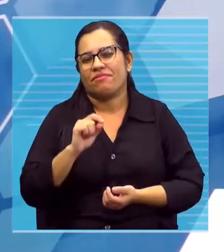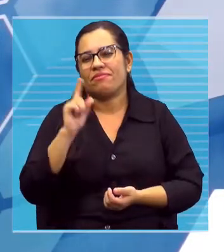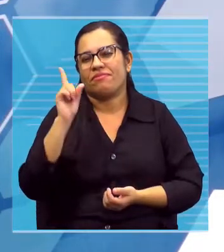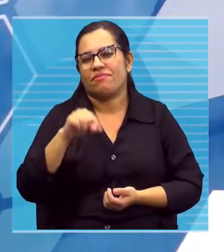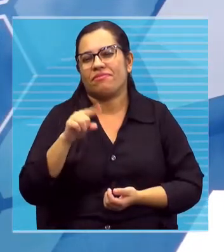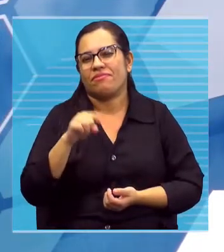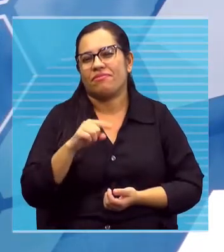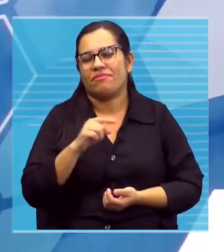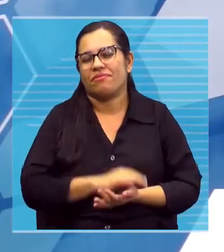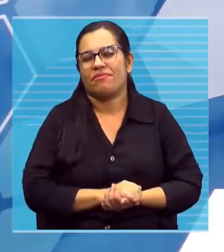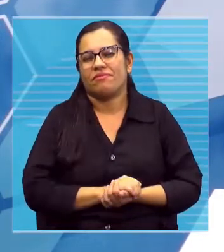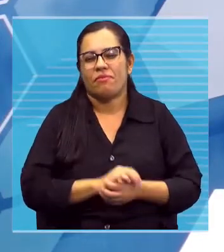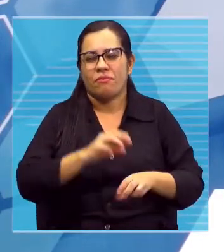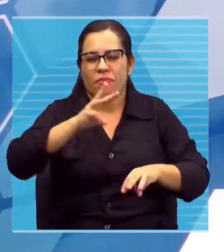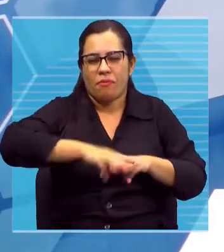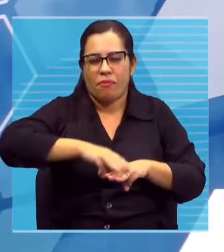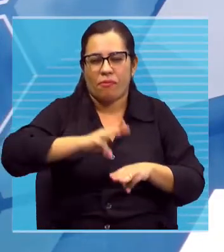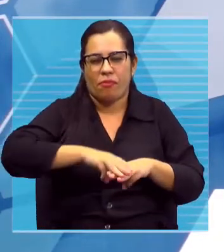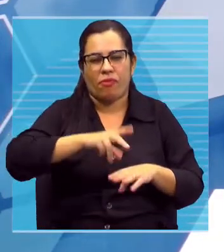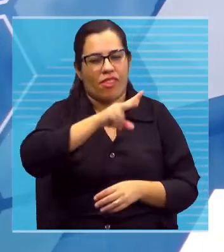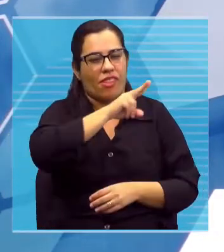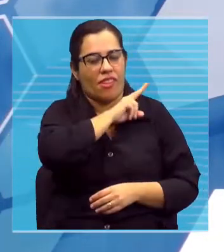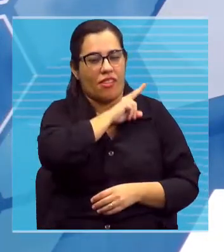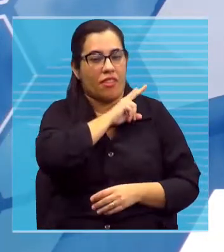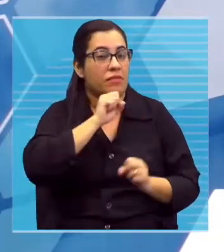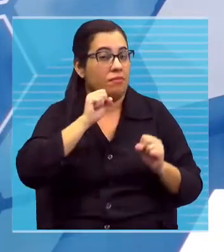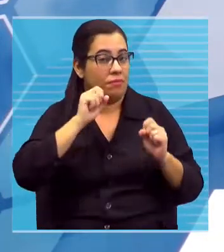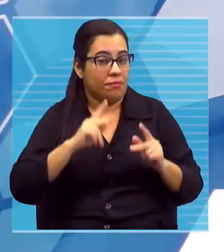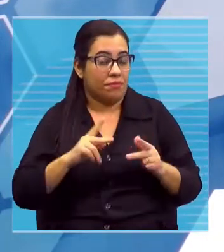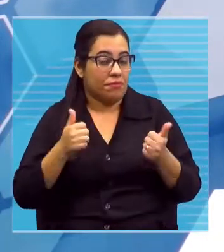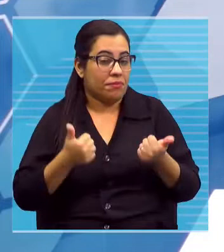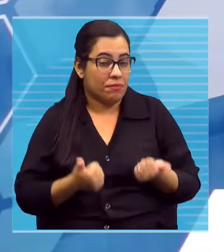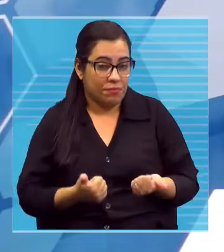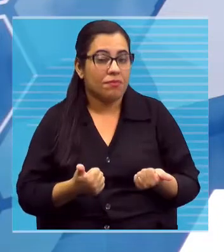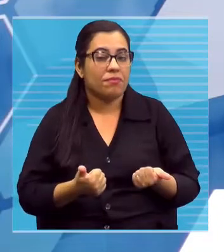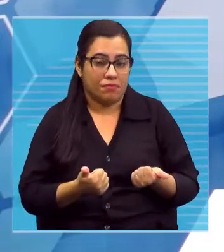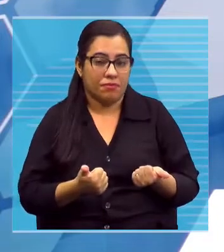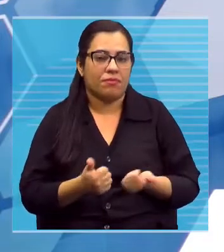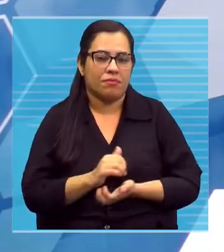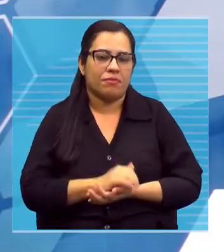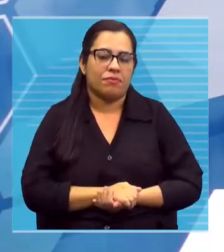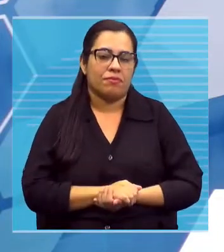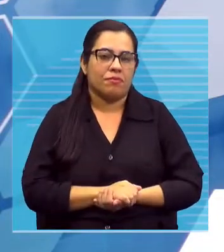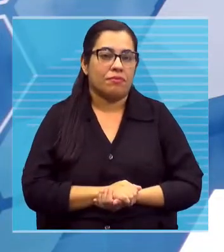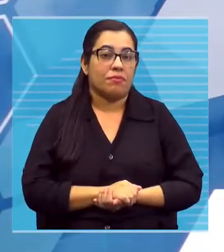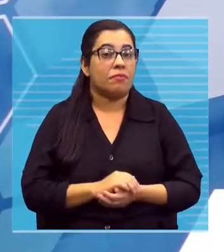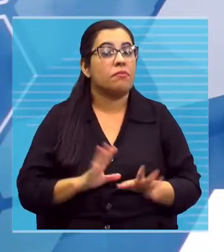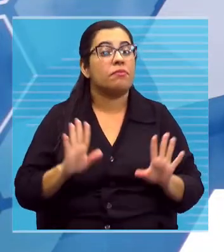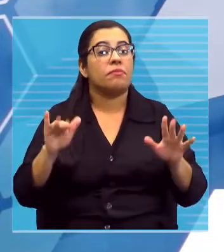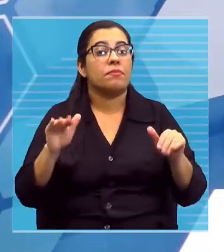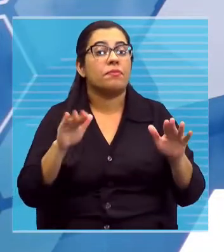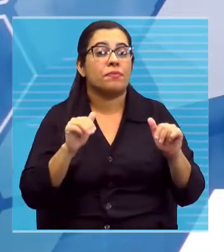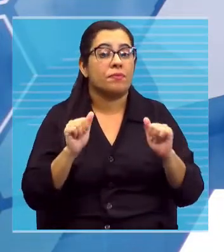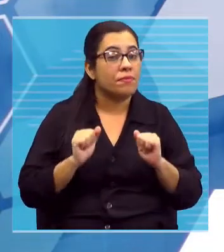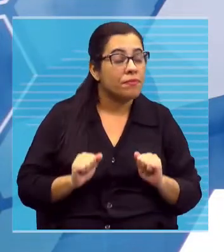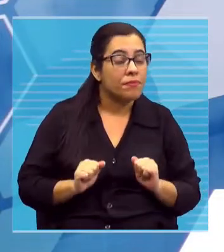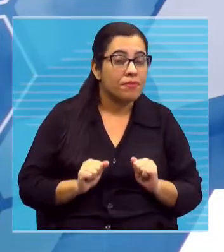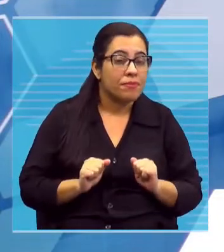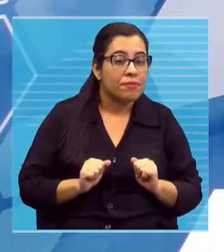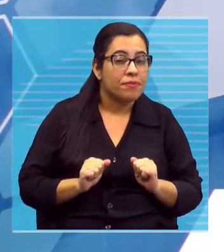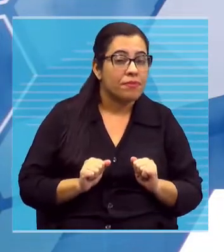matemática para segunda série beleza galeria ei ei ei